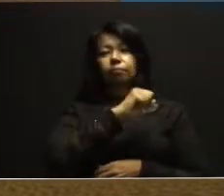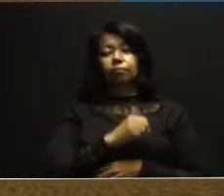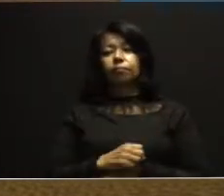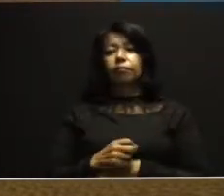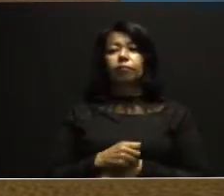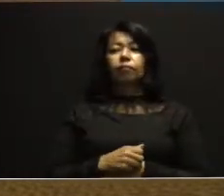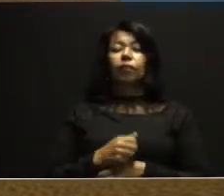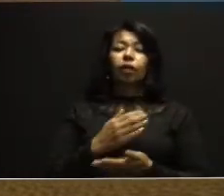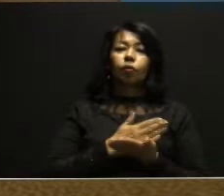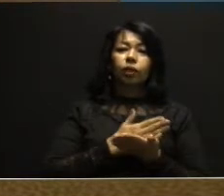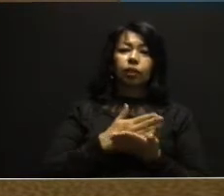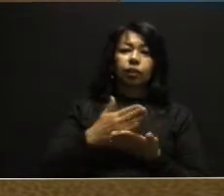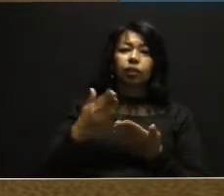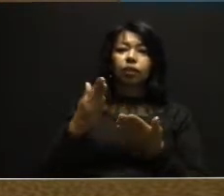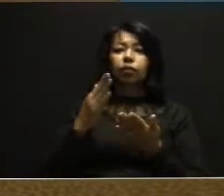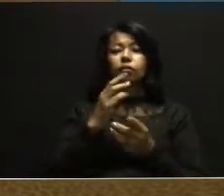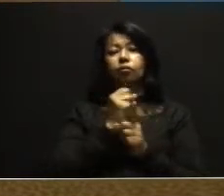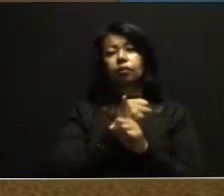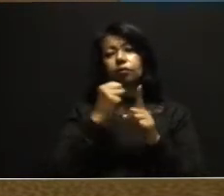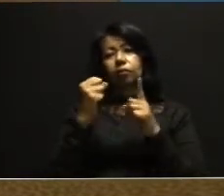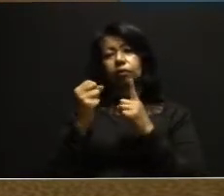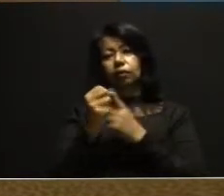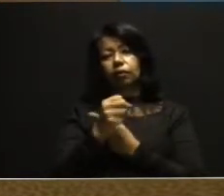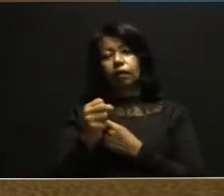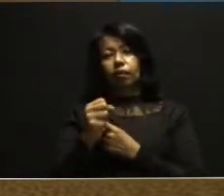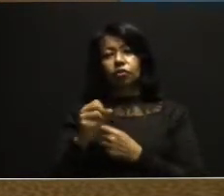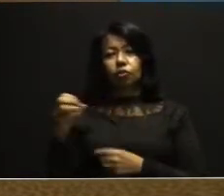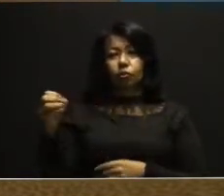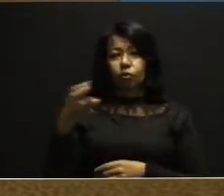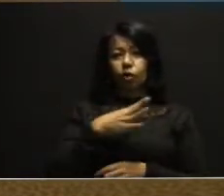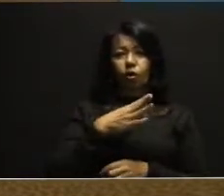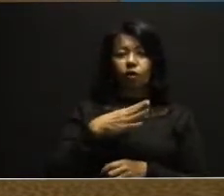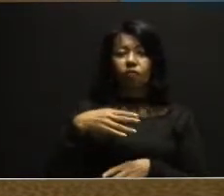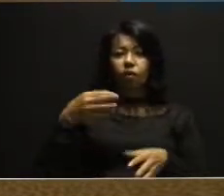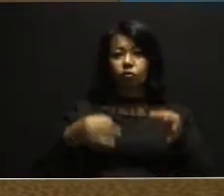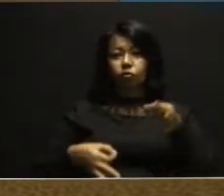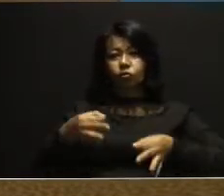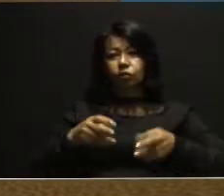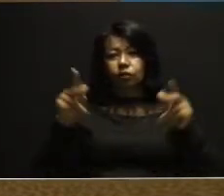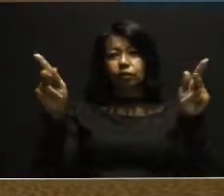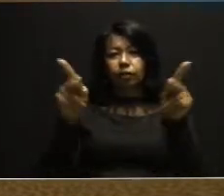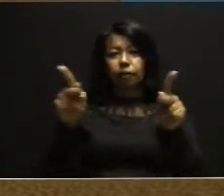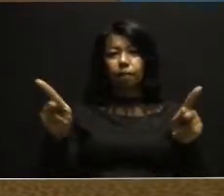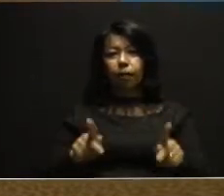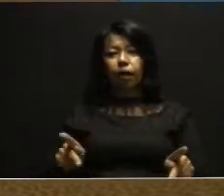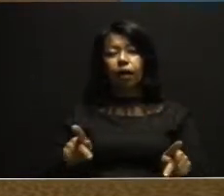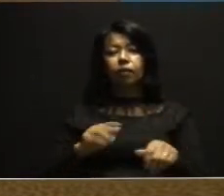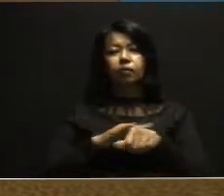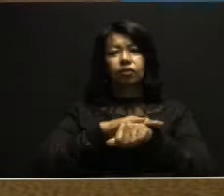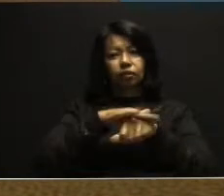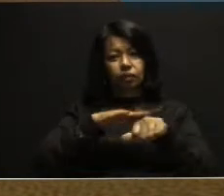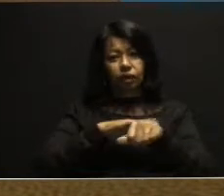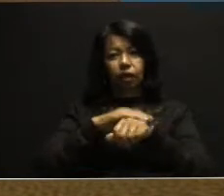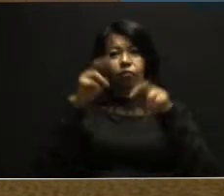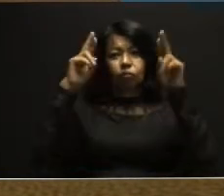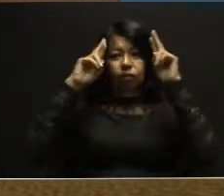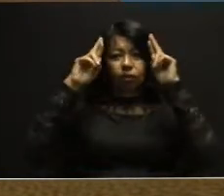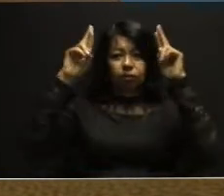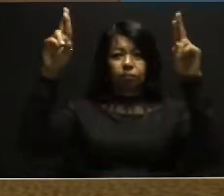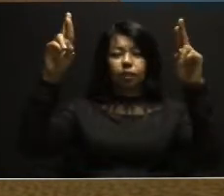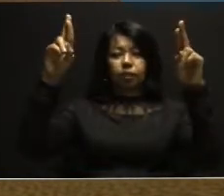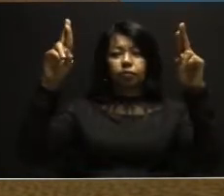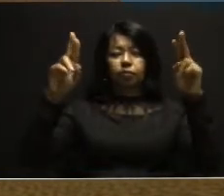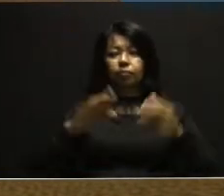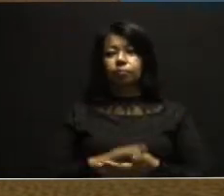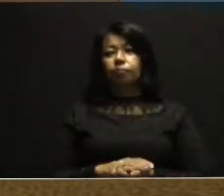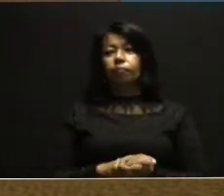sociedade. Construir uma sociedade nova, diferente, com mais justiça e paz, né, com diálogo e respeito,